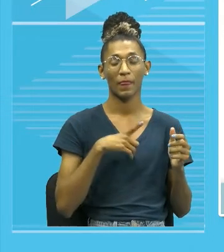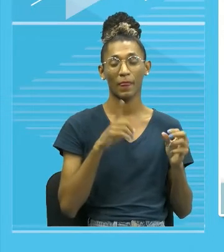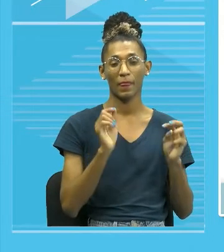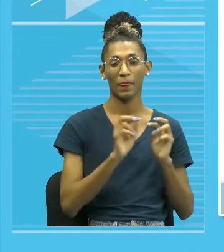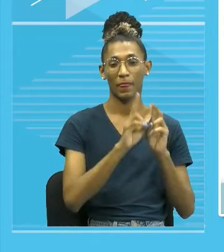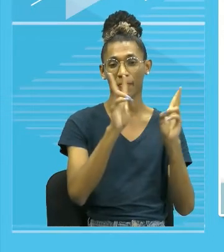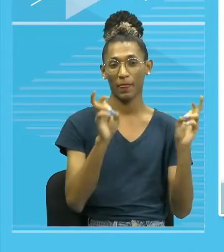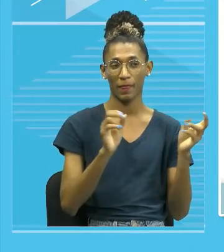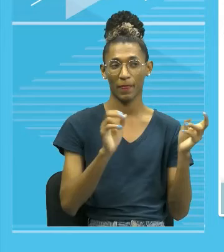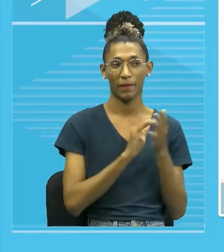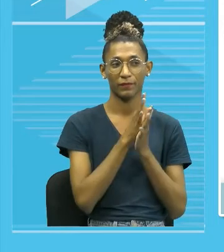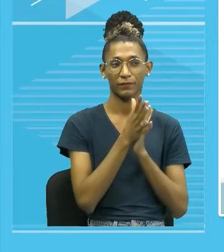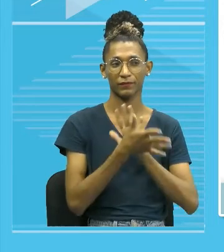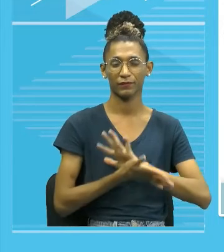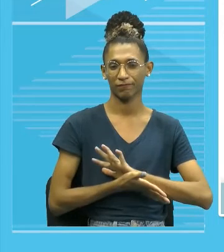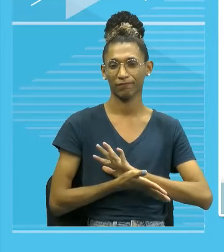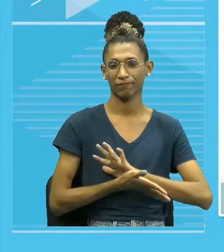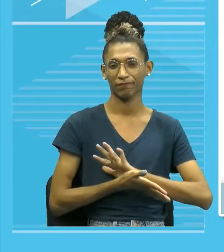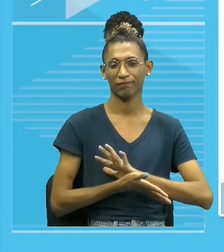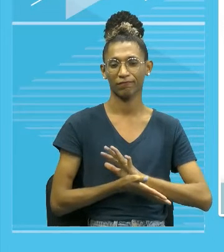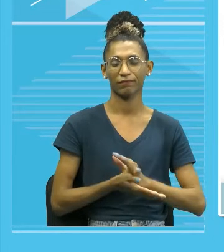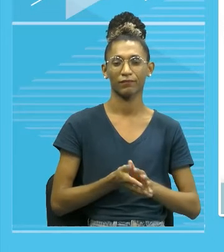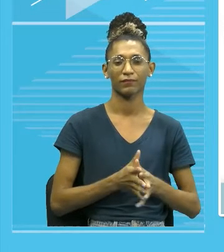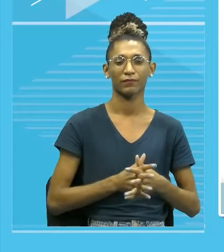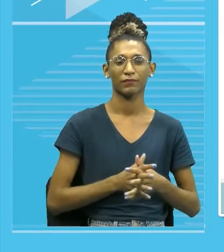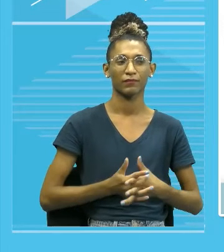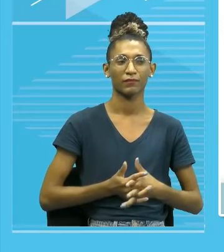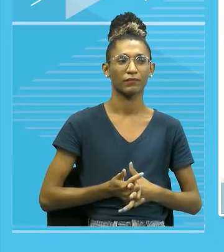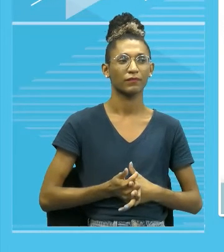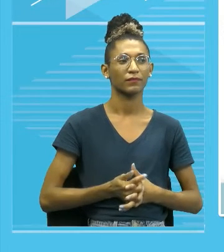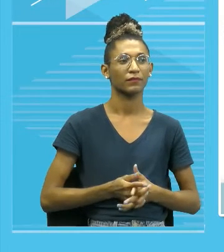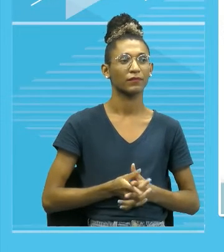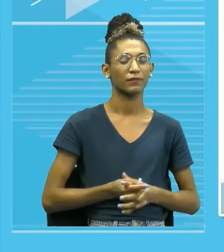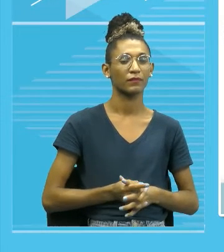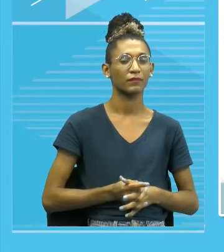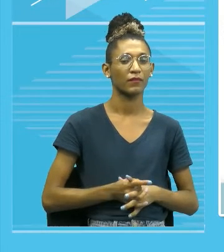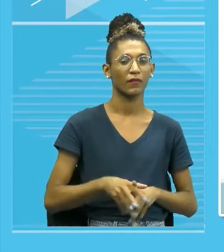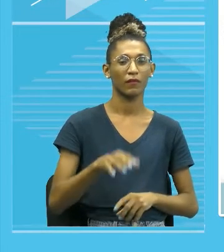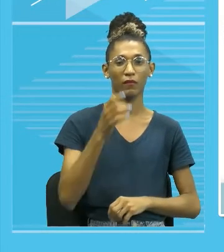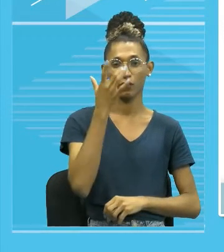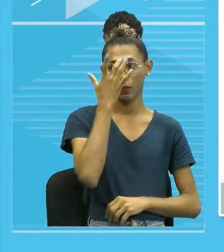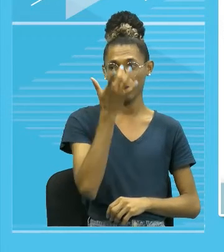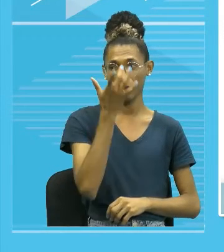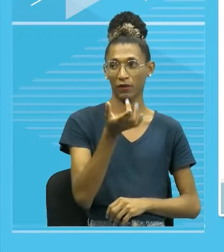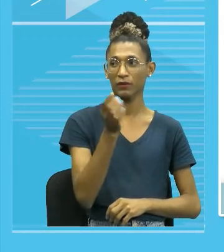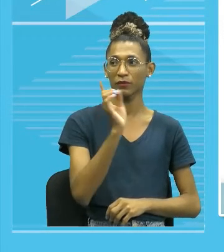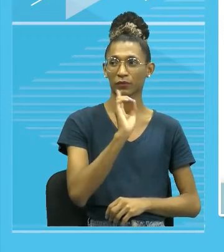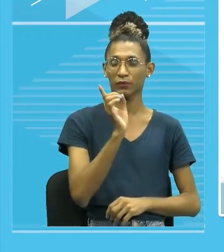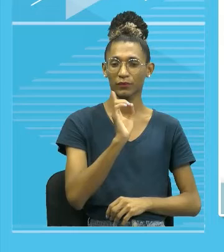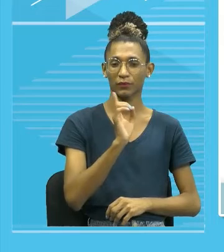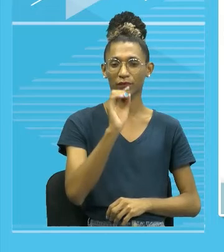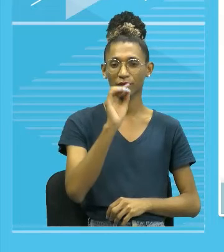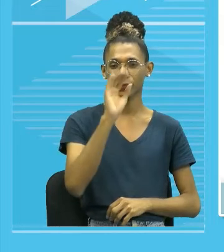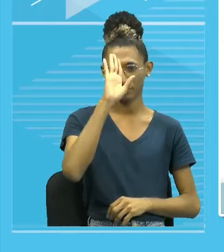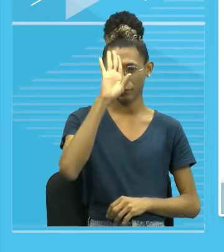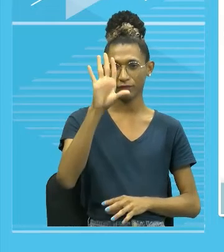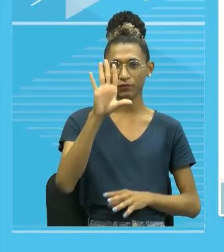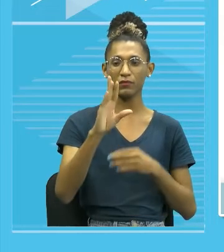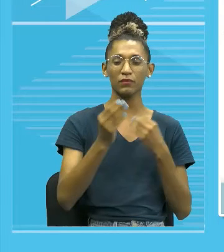isso é desgraça não deve ser fácil principalmente né